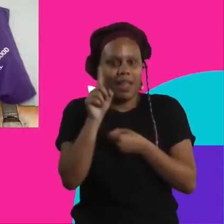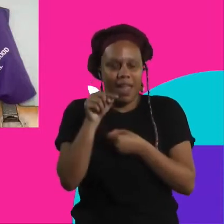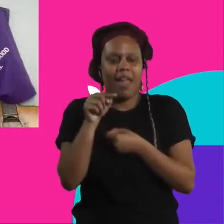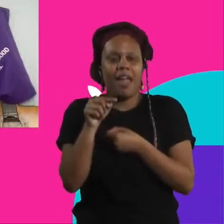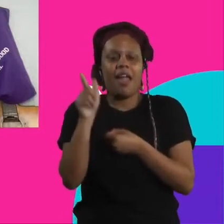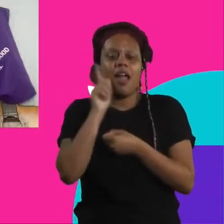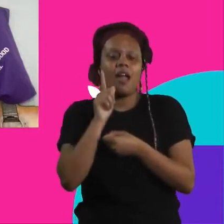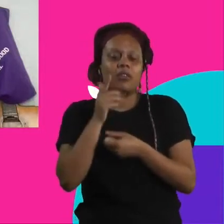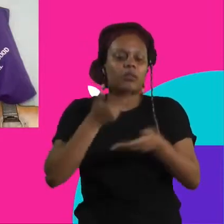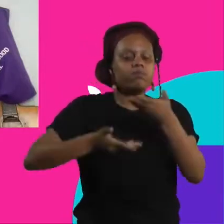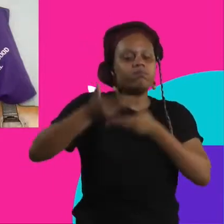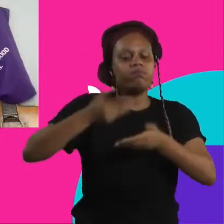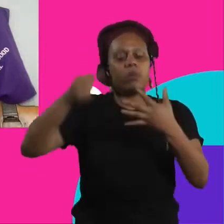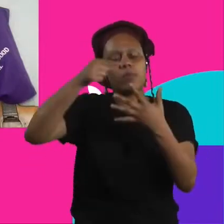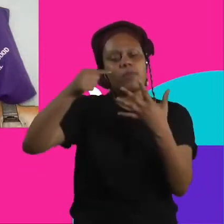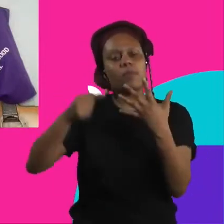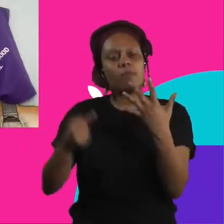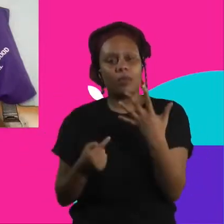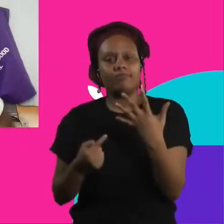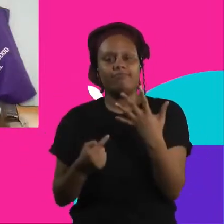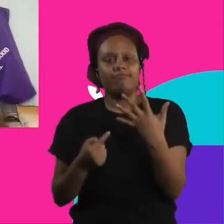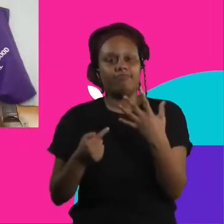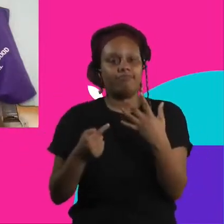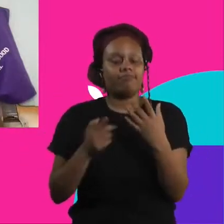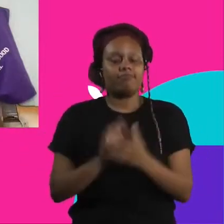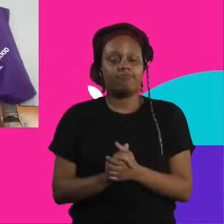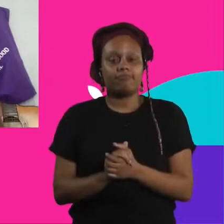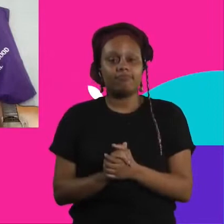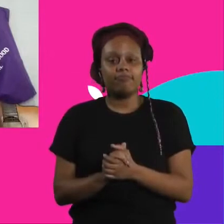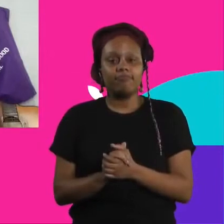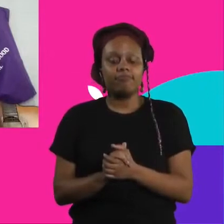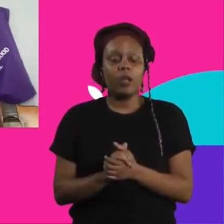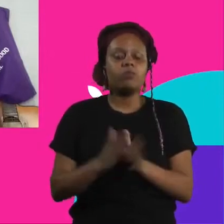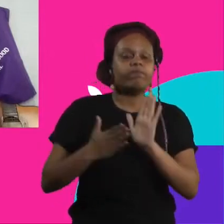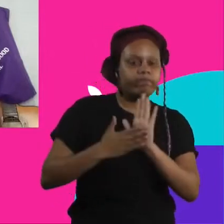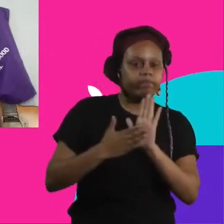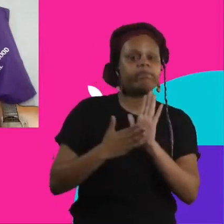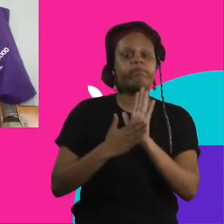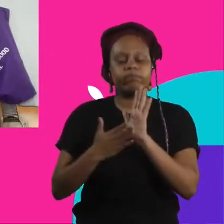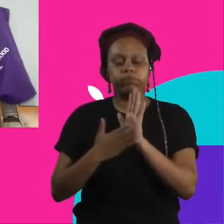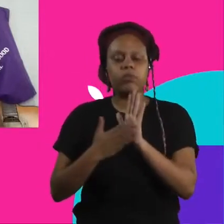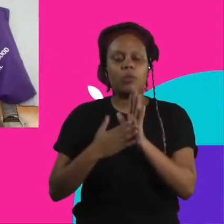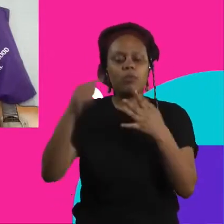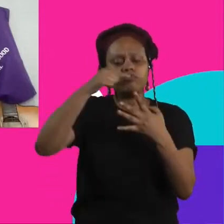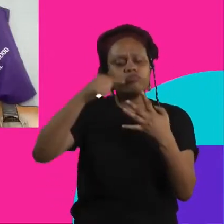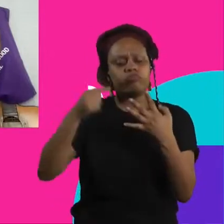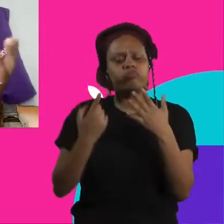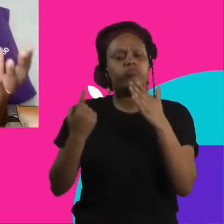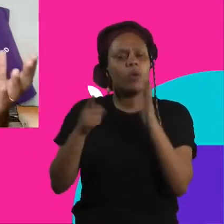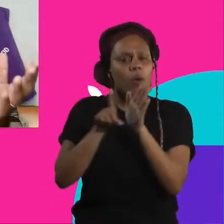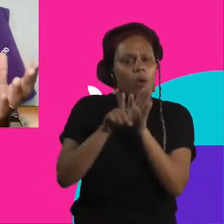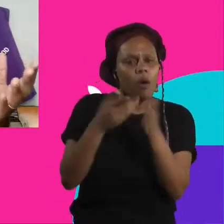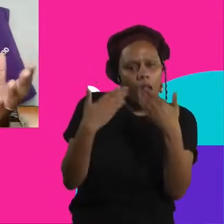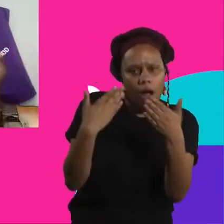poder passar por esses principais tópicos que nós estamos nos propondo abordar nesse painel, de uma maneira que a